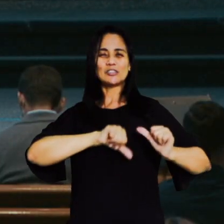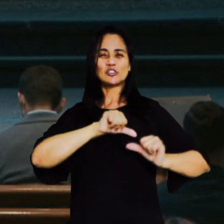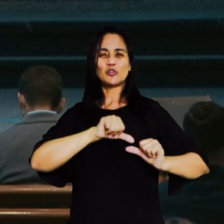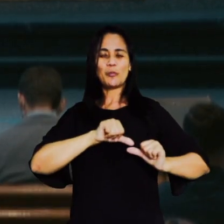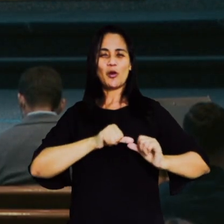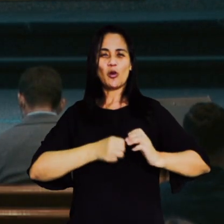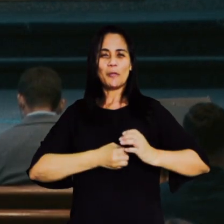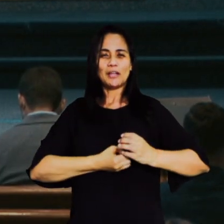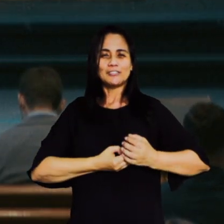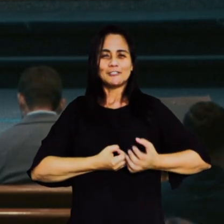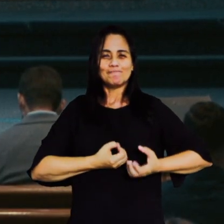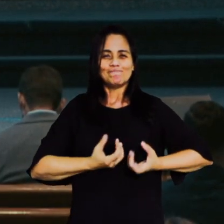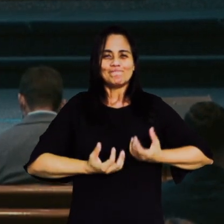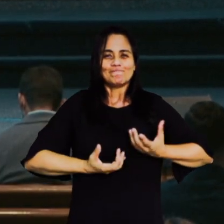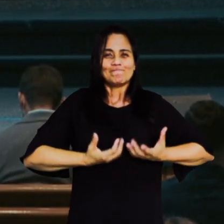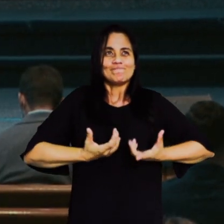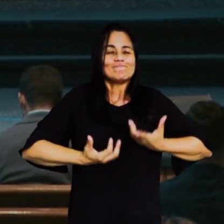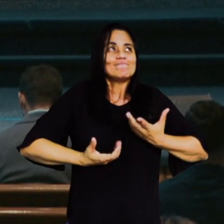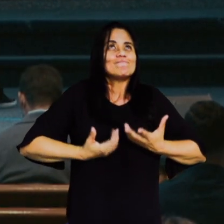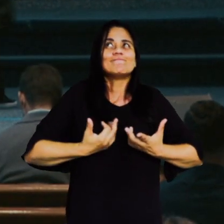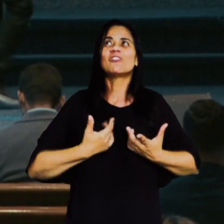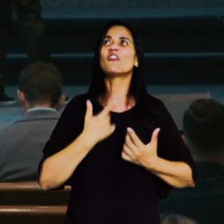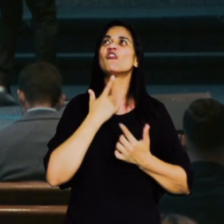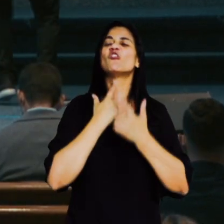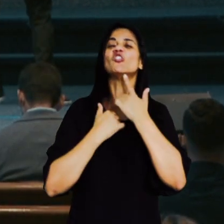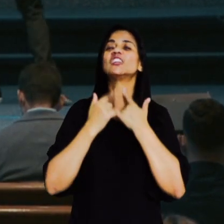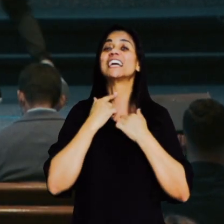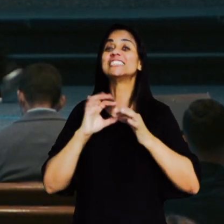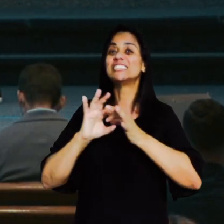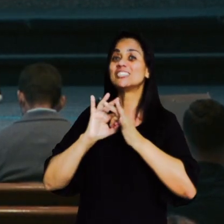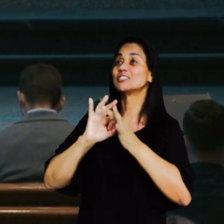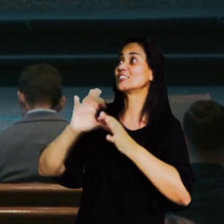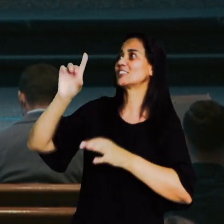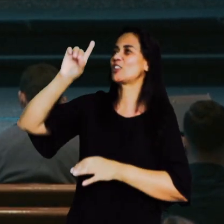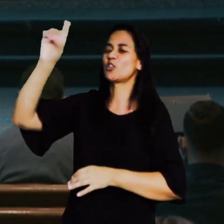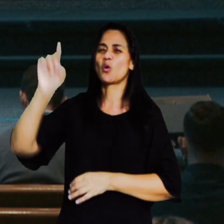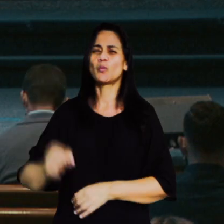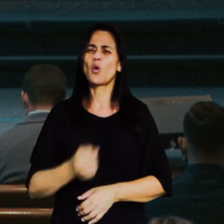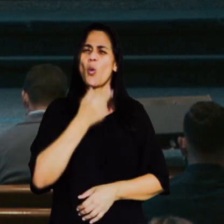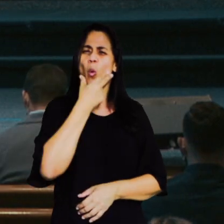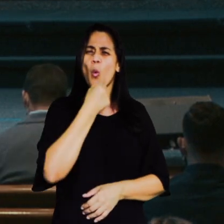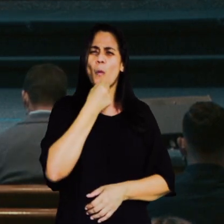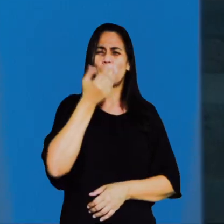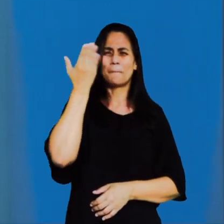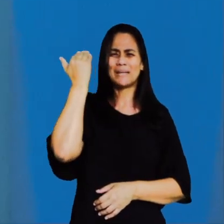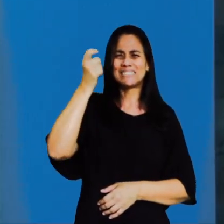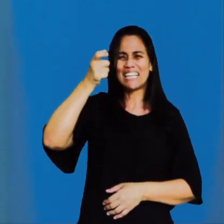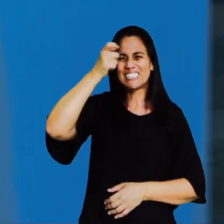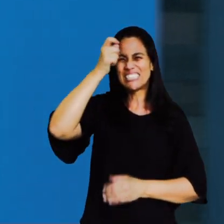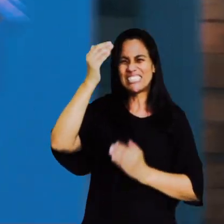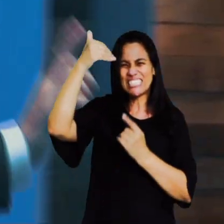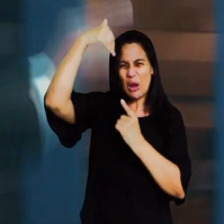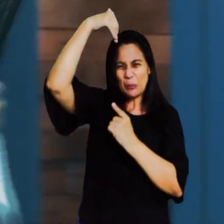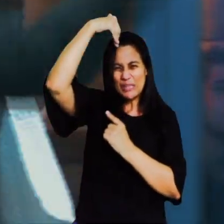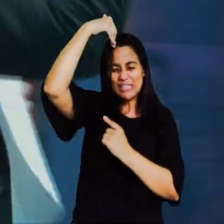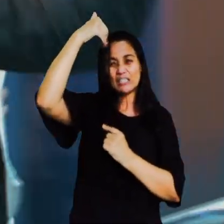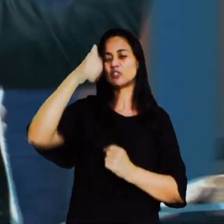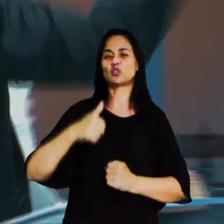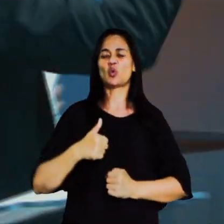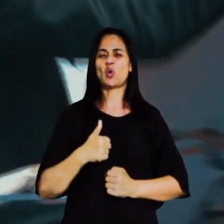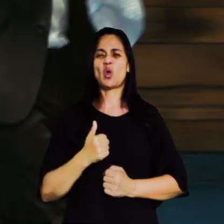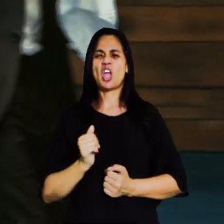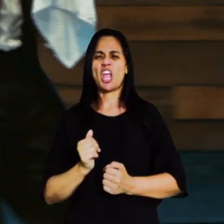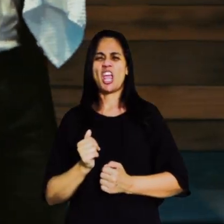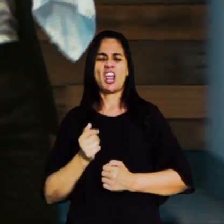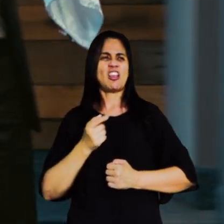de querer chegar perto de Deus. O endemoniado de Gadareno, a partir do momento que ele foi liberto, quando ele se levantou, ele virou assim: ei, eu